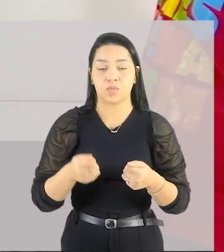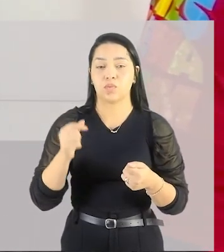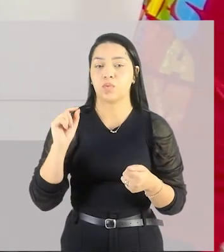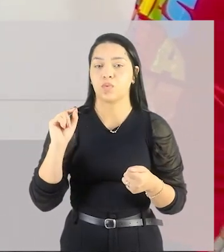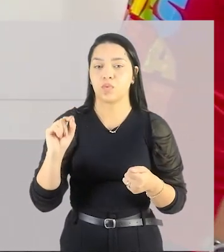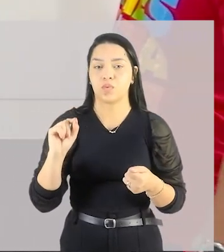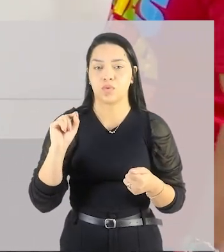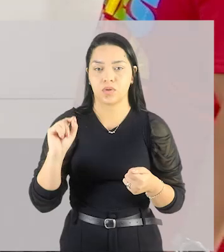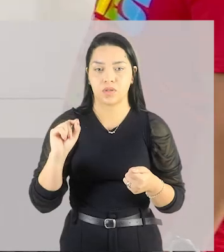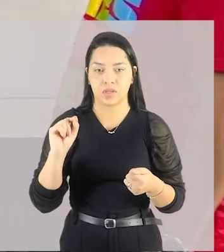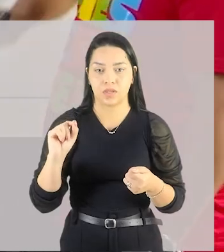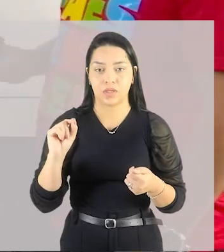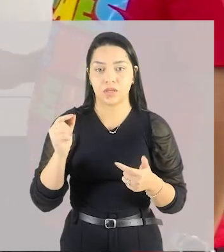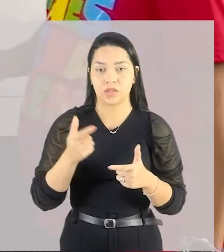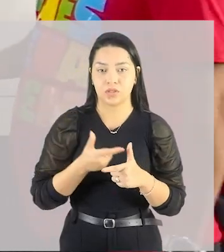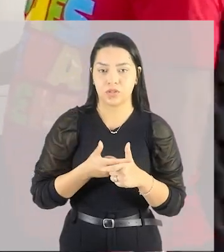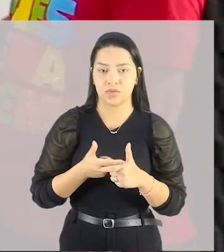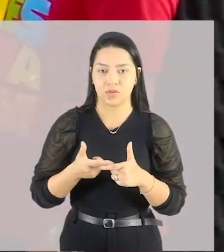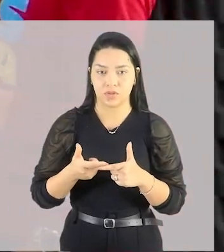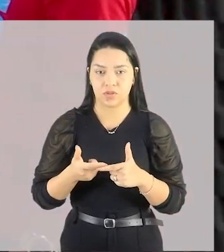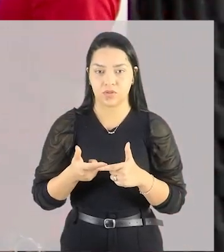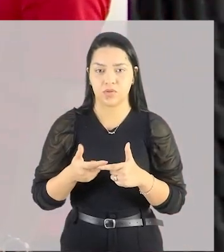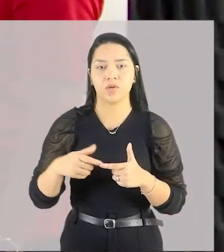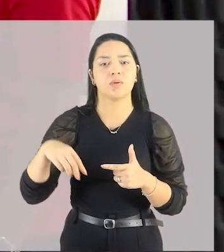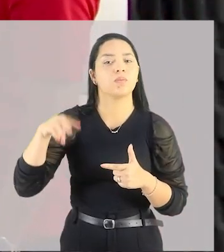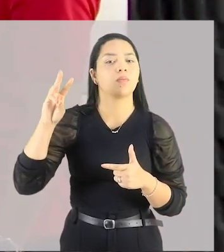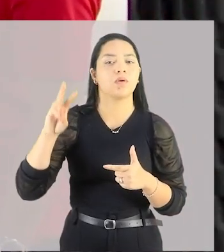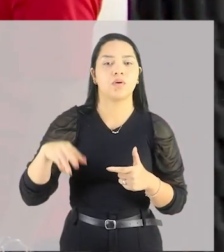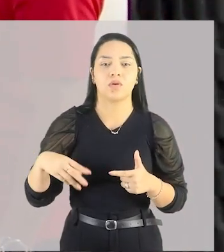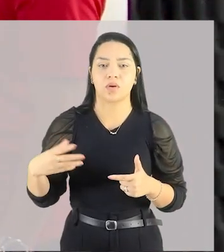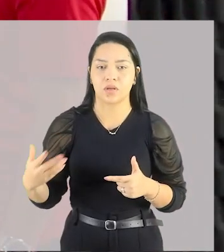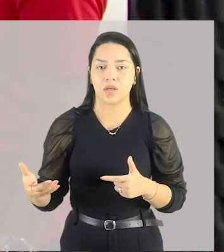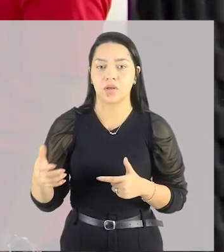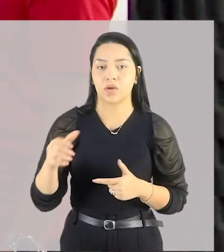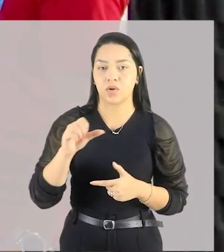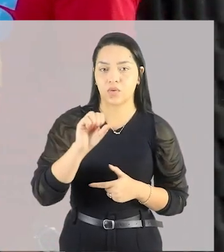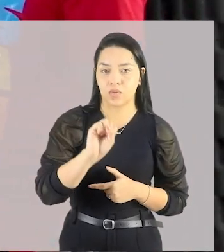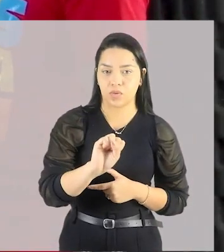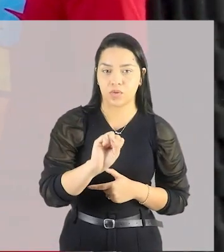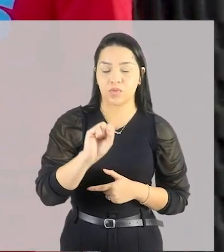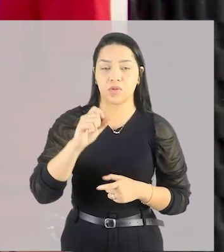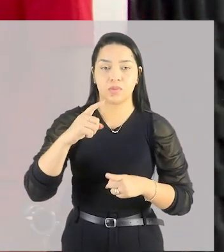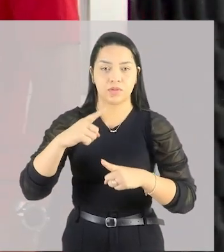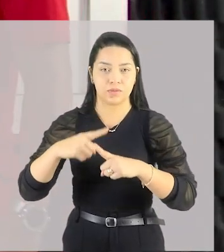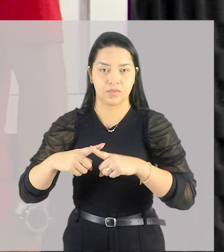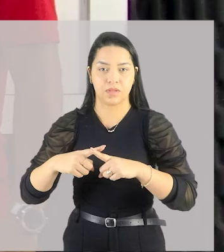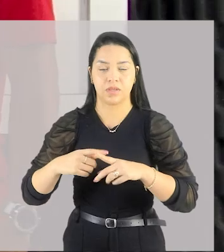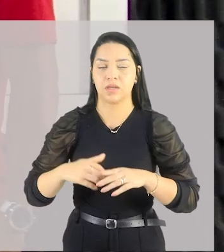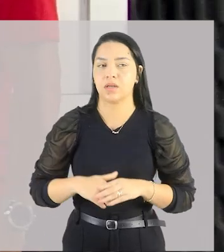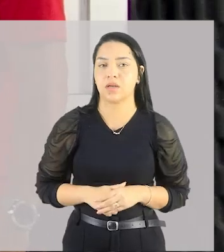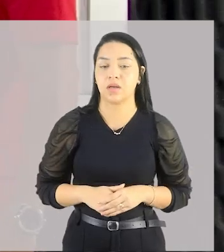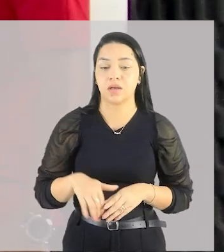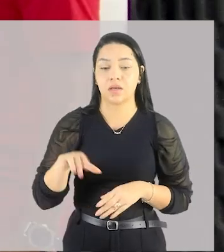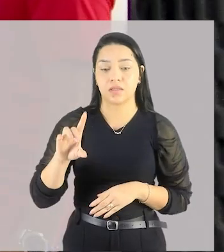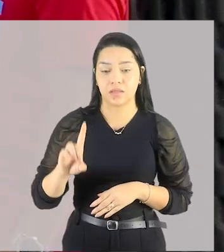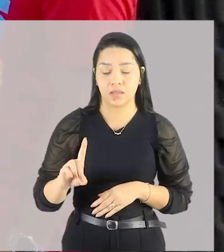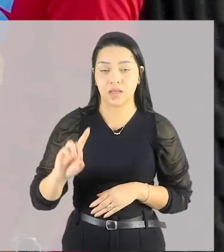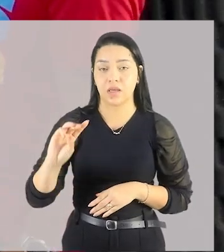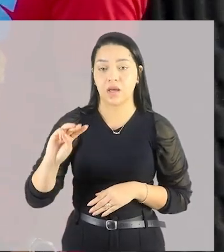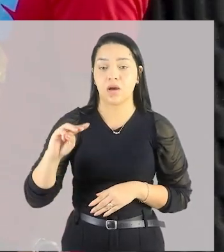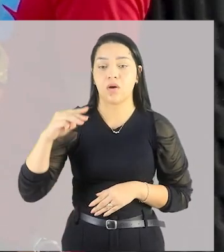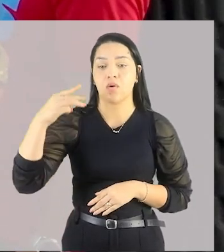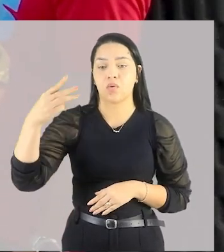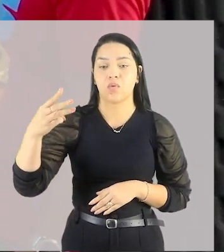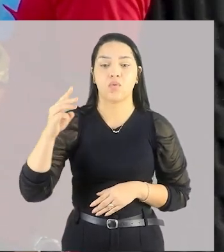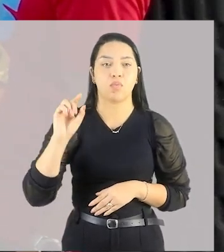isolar as variáveis, tá? Que me fornecem C1, para colocar C2 em função de C1, tá ok? Me acompanhe,